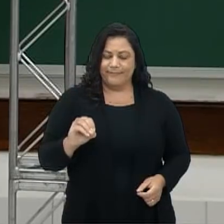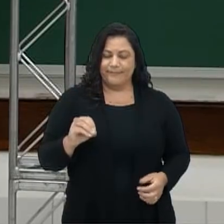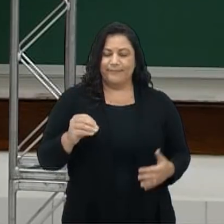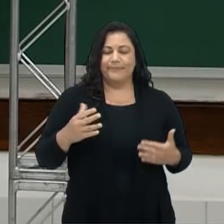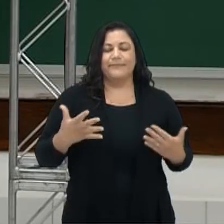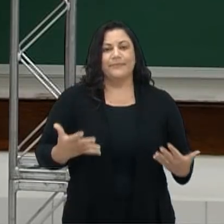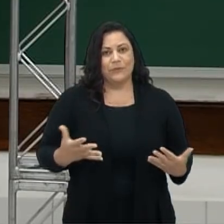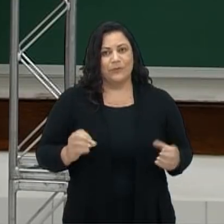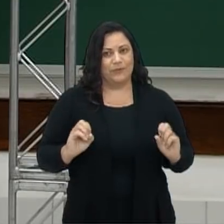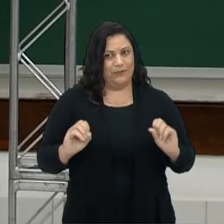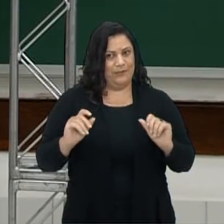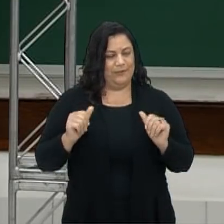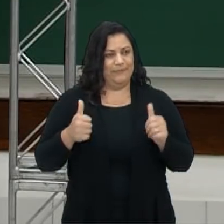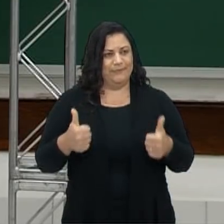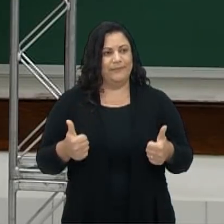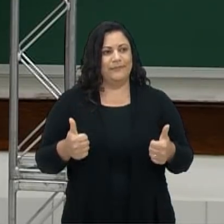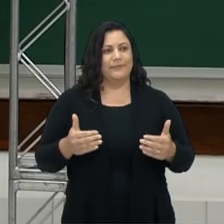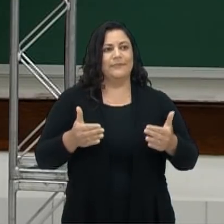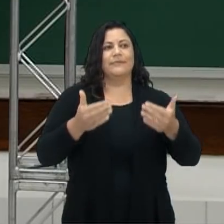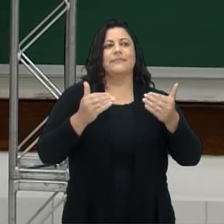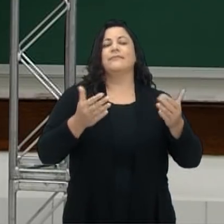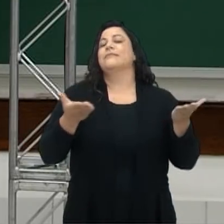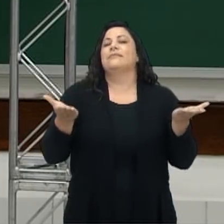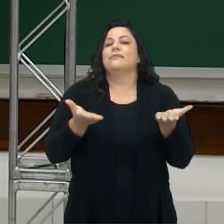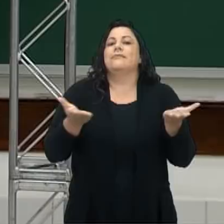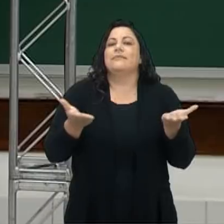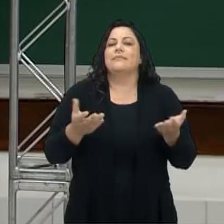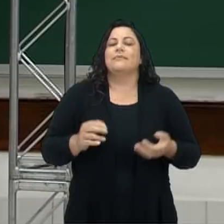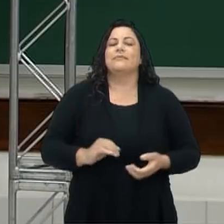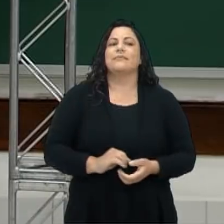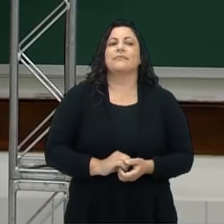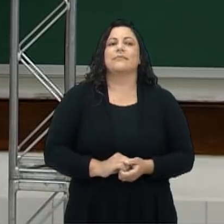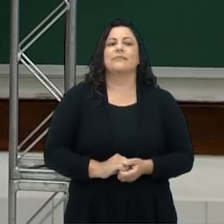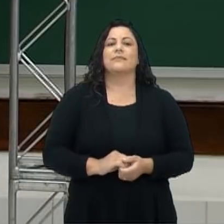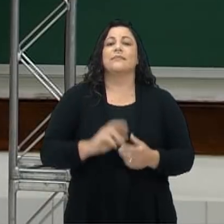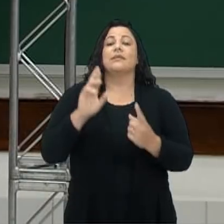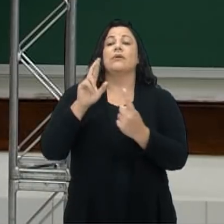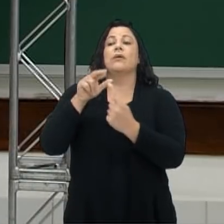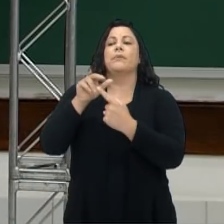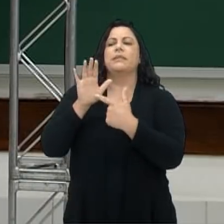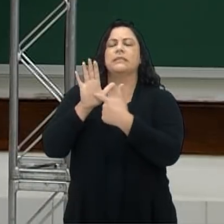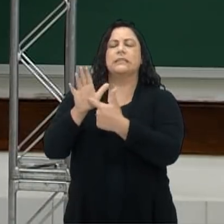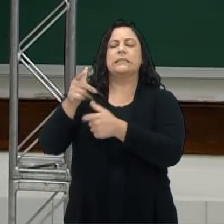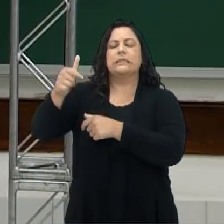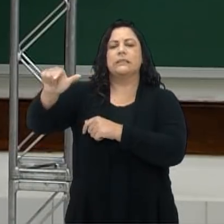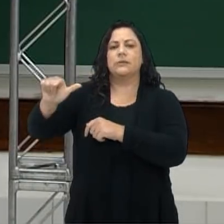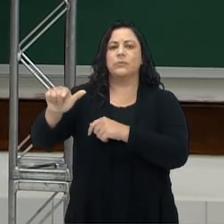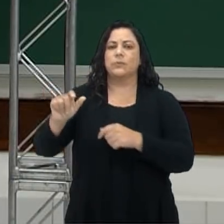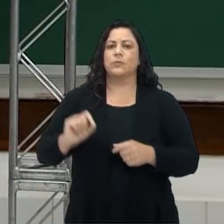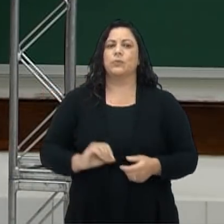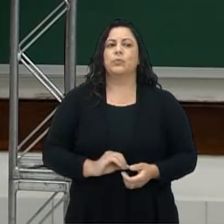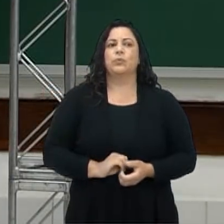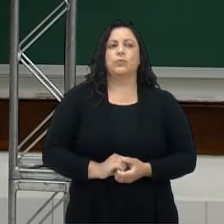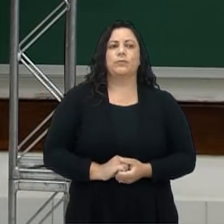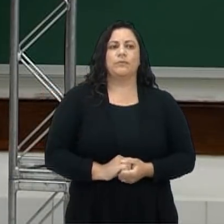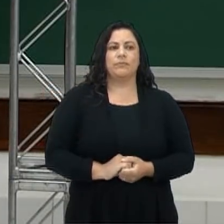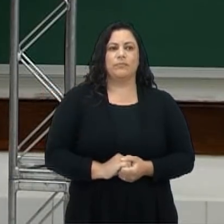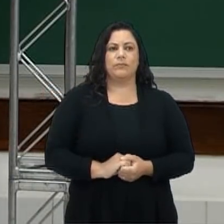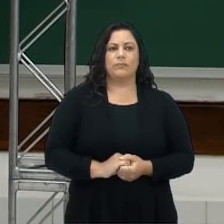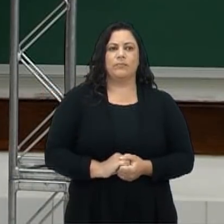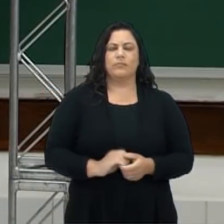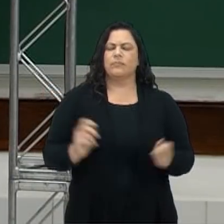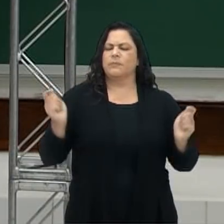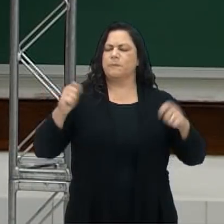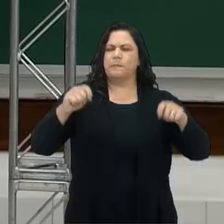tempo, ok? Agora, a gente vai representar o próximo arco, que é de, pode